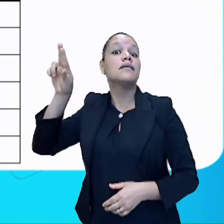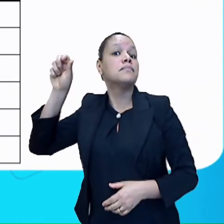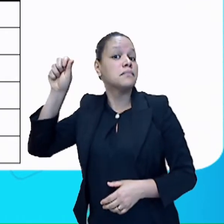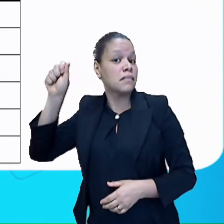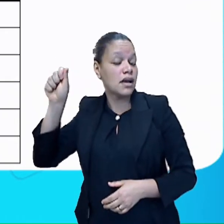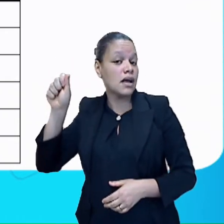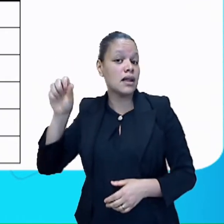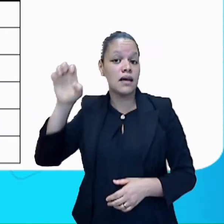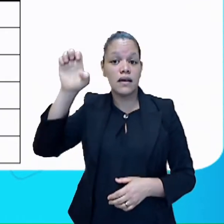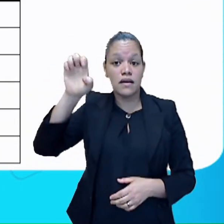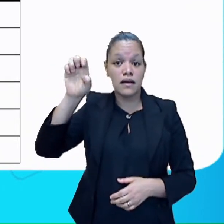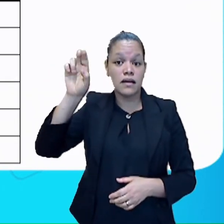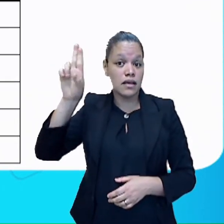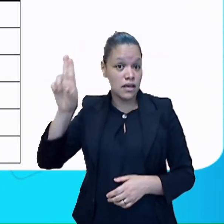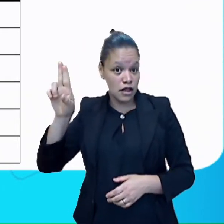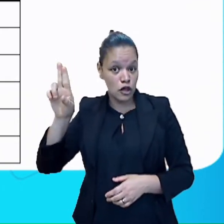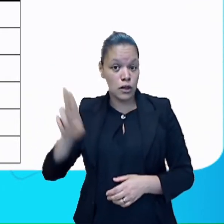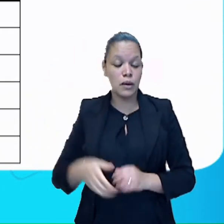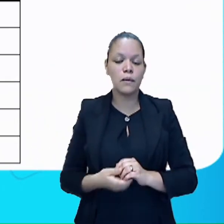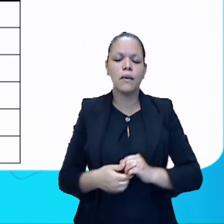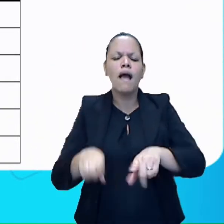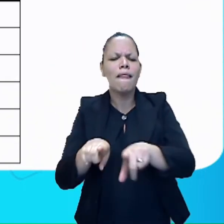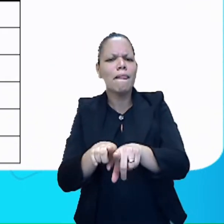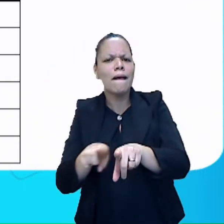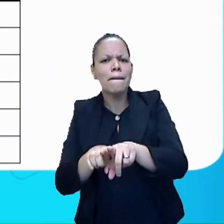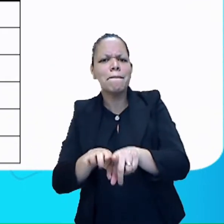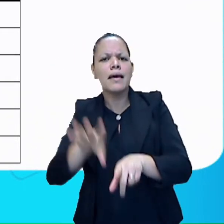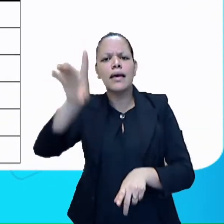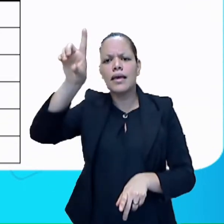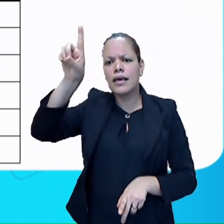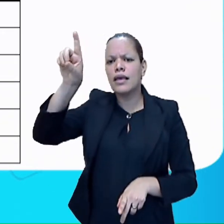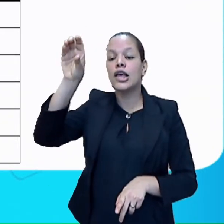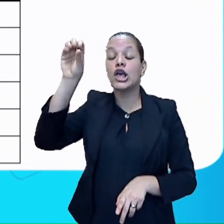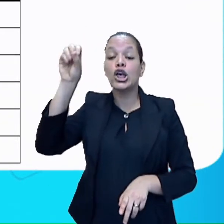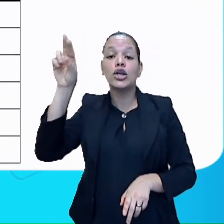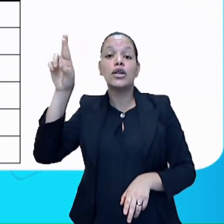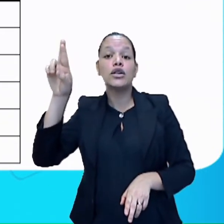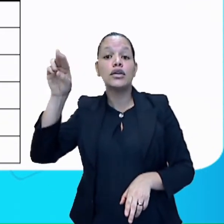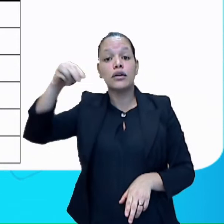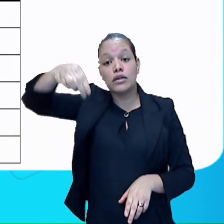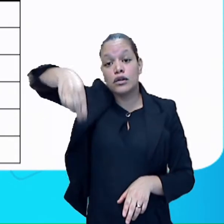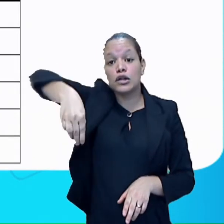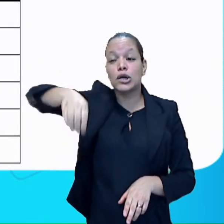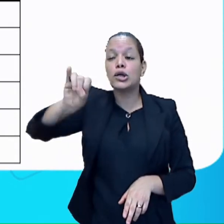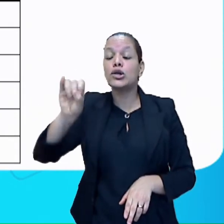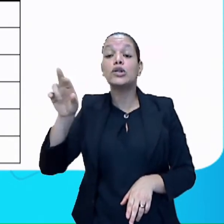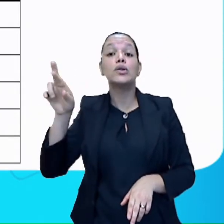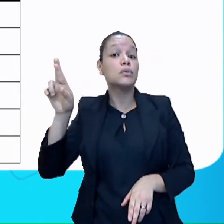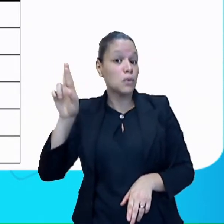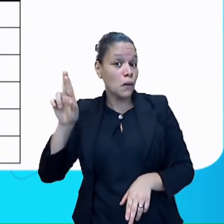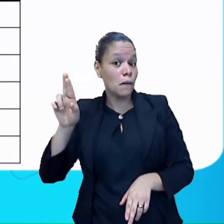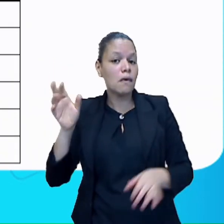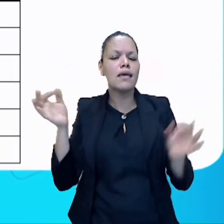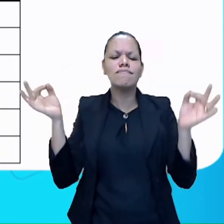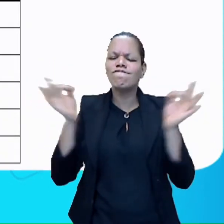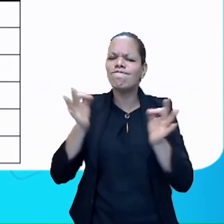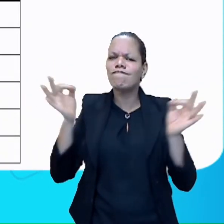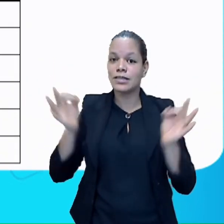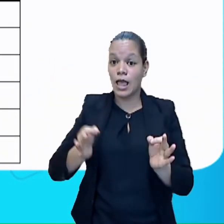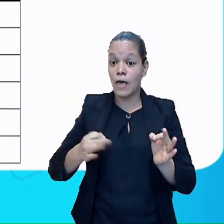dormir e dormindo. Olha a diferença, ó. Para eu, como é que seria o